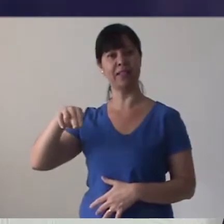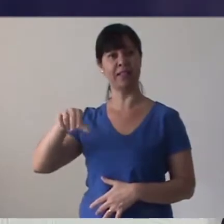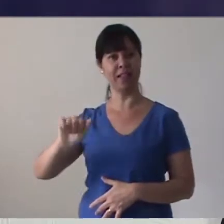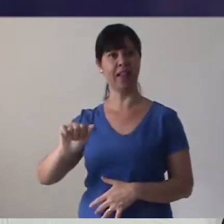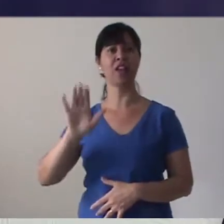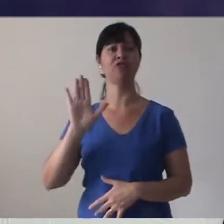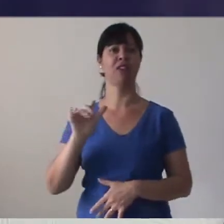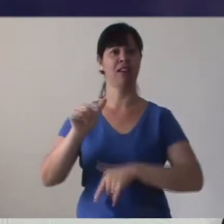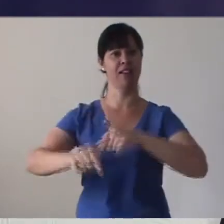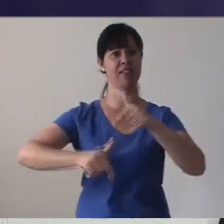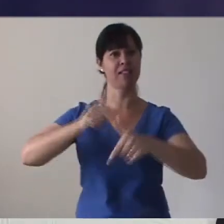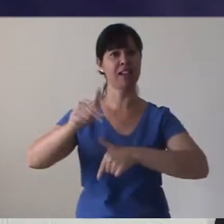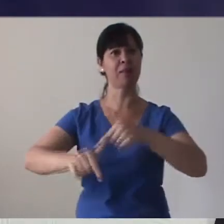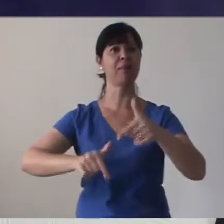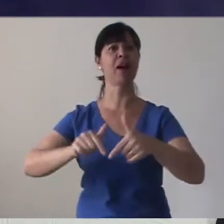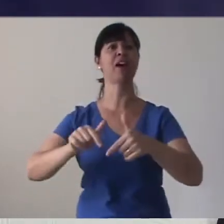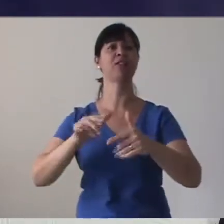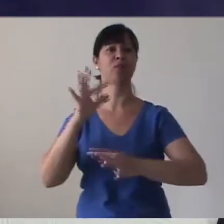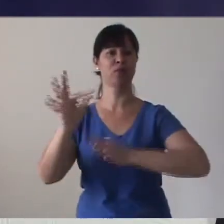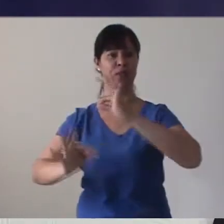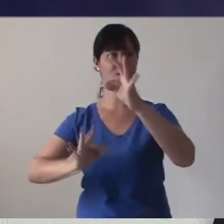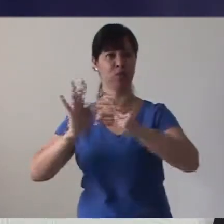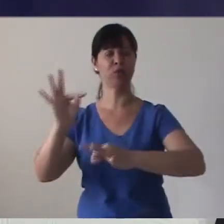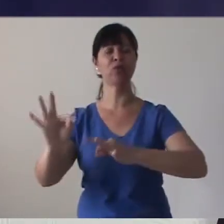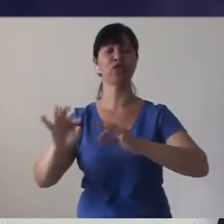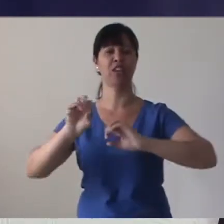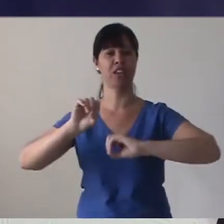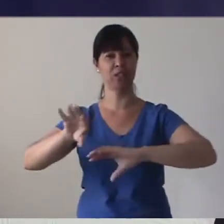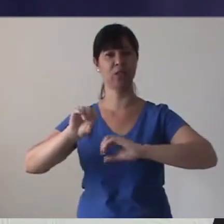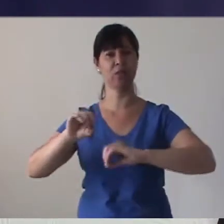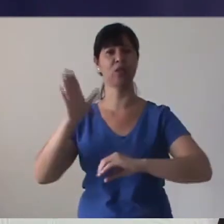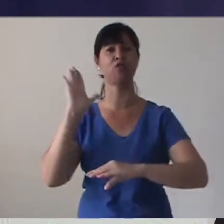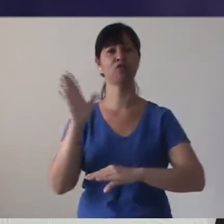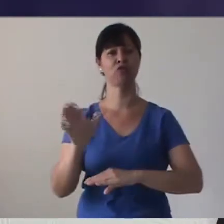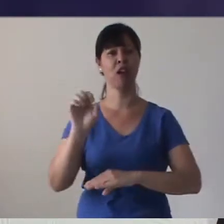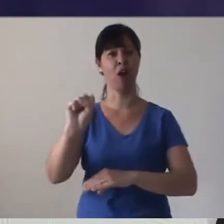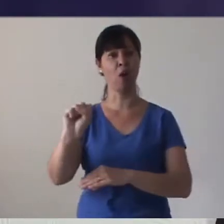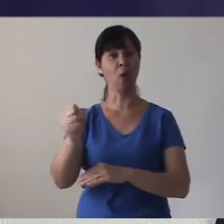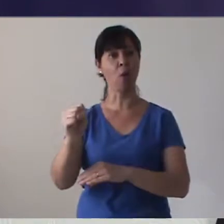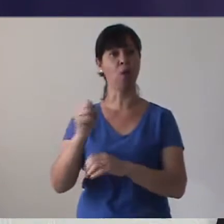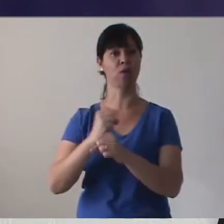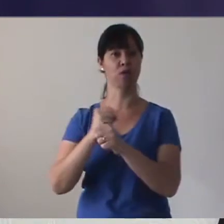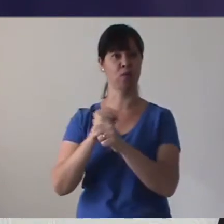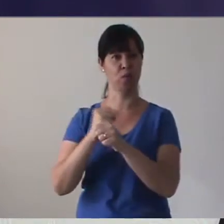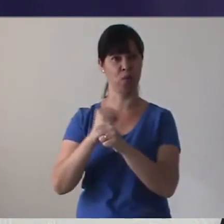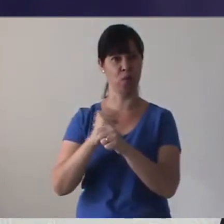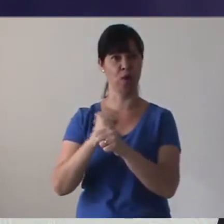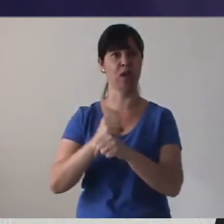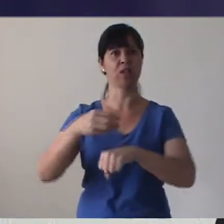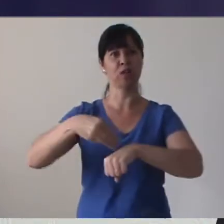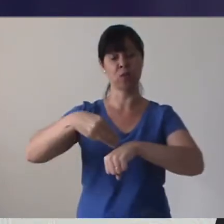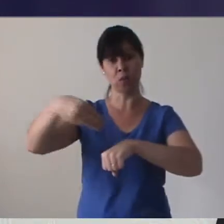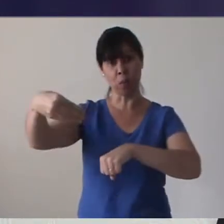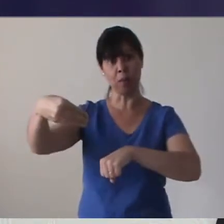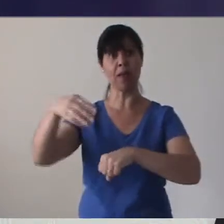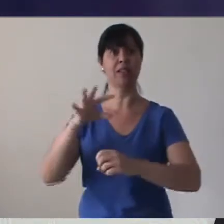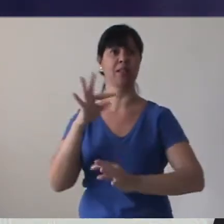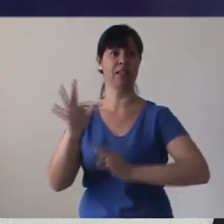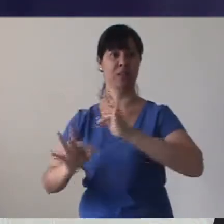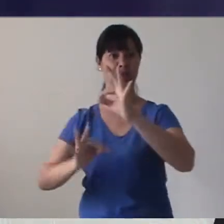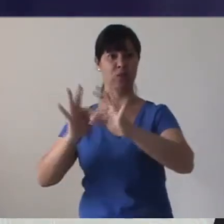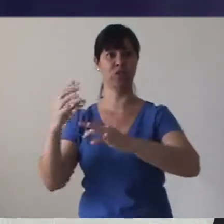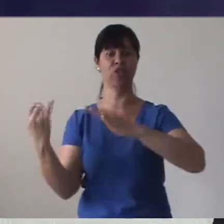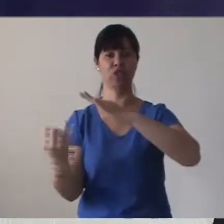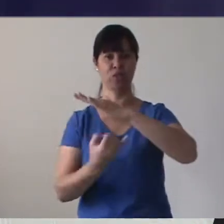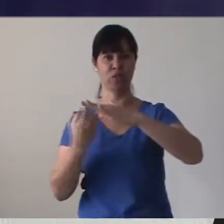uns 8 anos. Eu sou mestre em tecnologias da inteligência e design digital pela PUC.